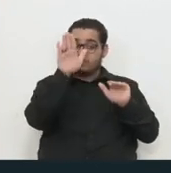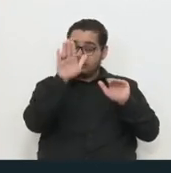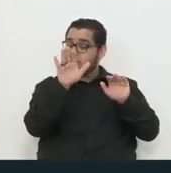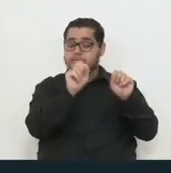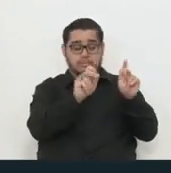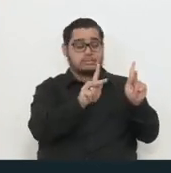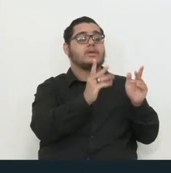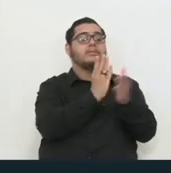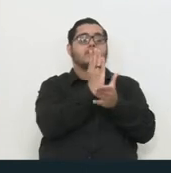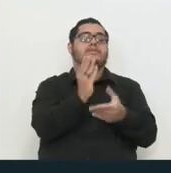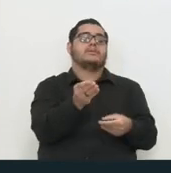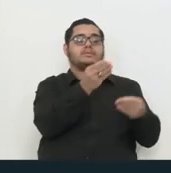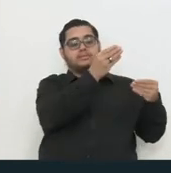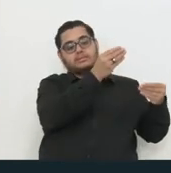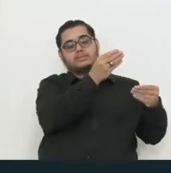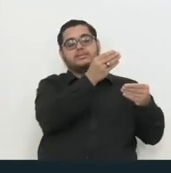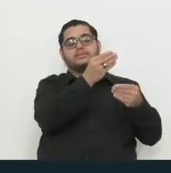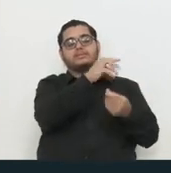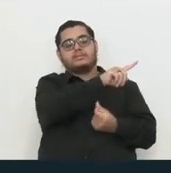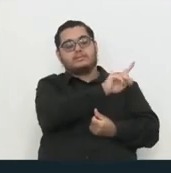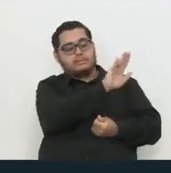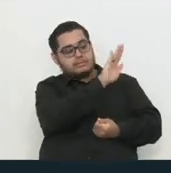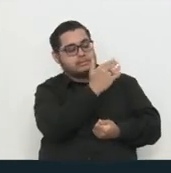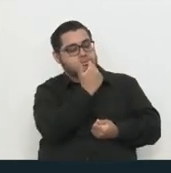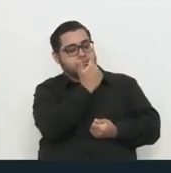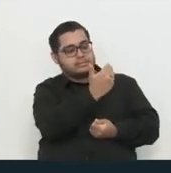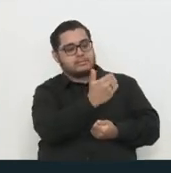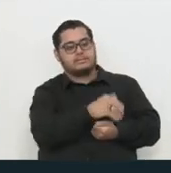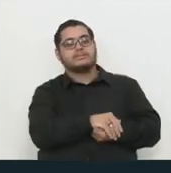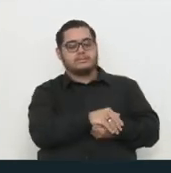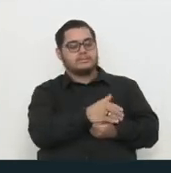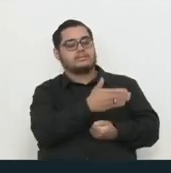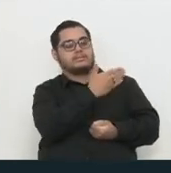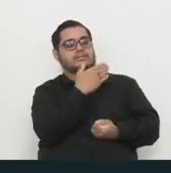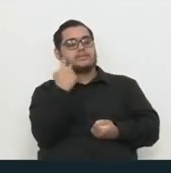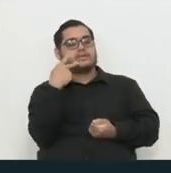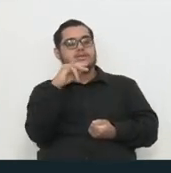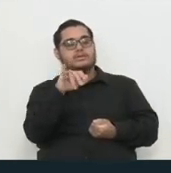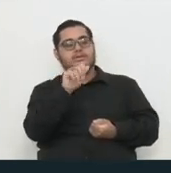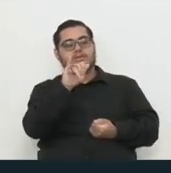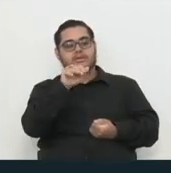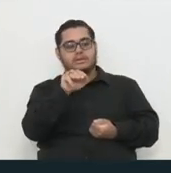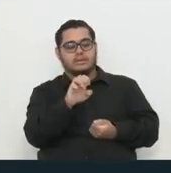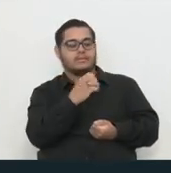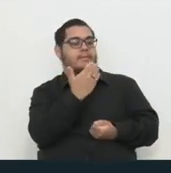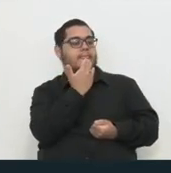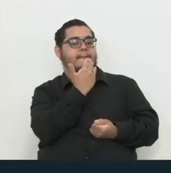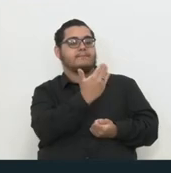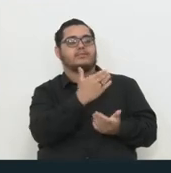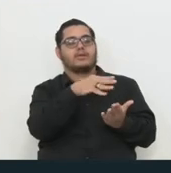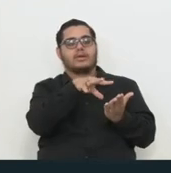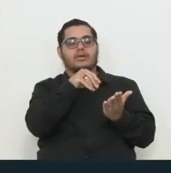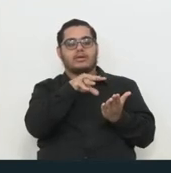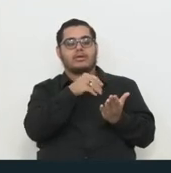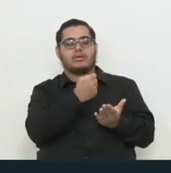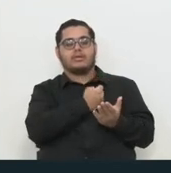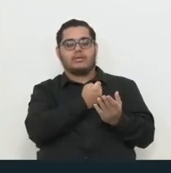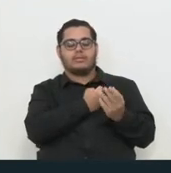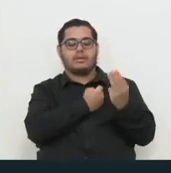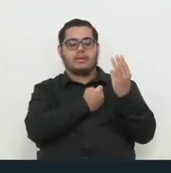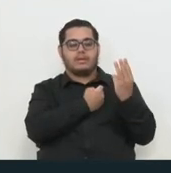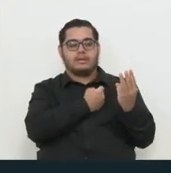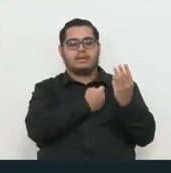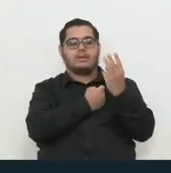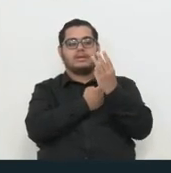em carmice pela ordem Vereador Jaime Junior solicito cópia do requerimento 3 e 16 e 25